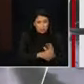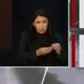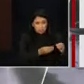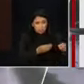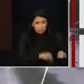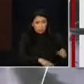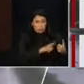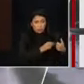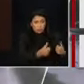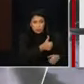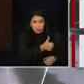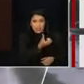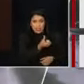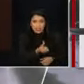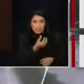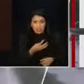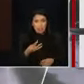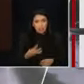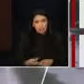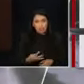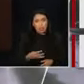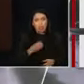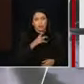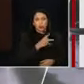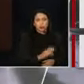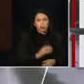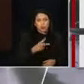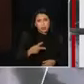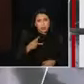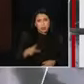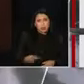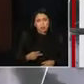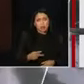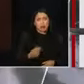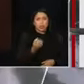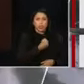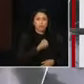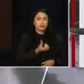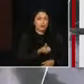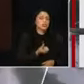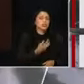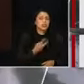artigos 163 do Código Penal e 62 da Lei